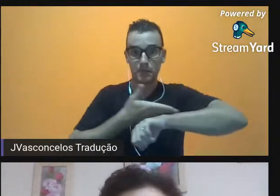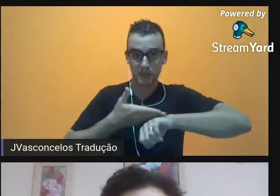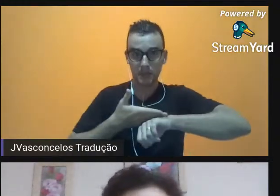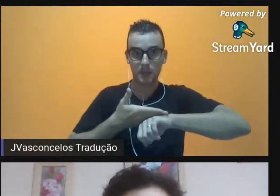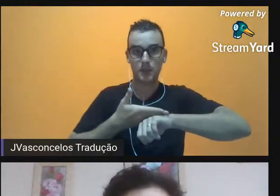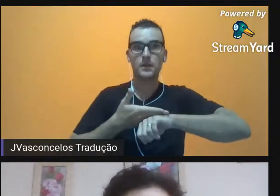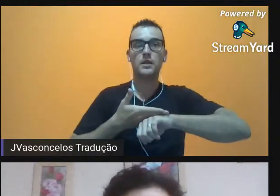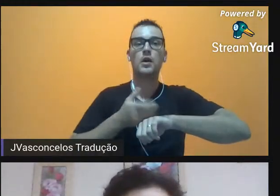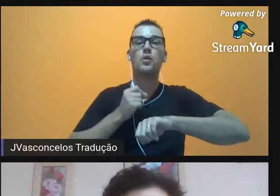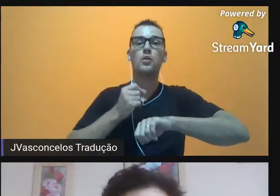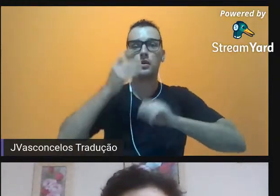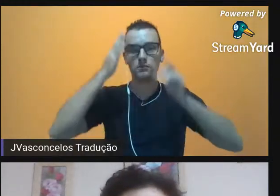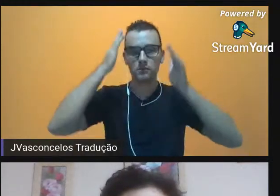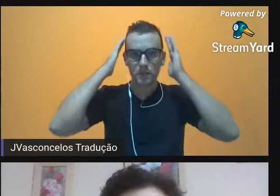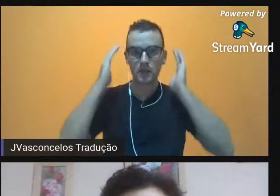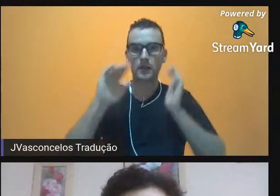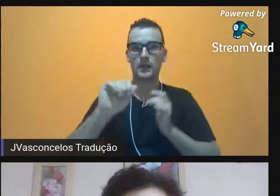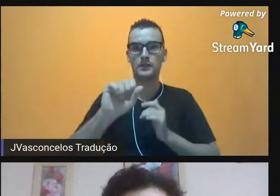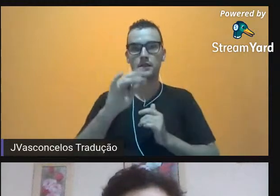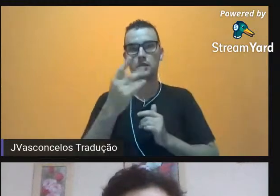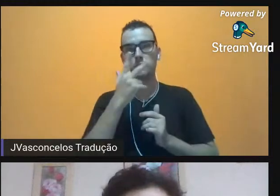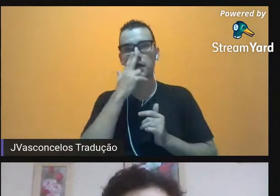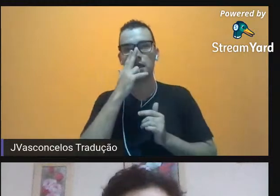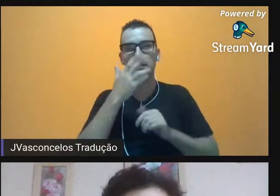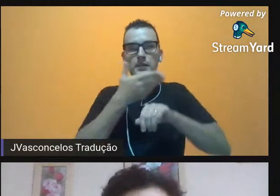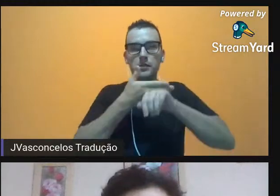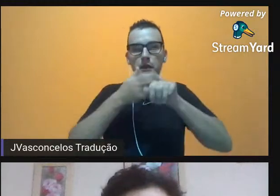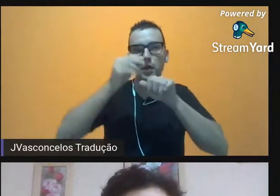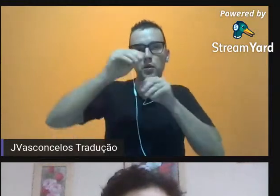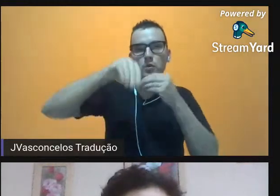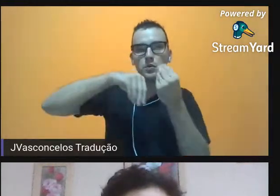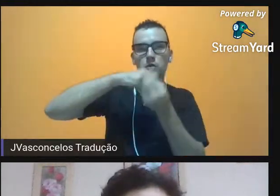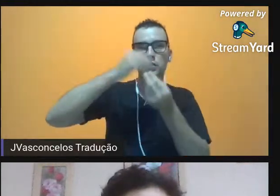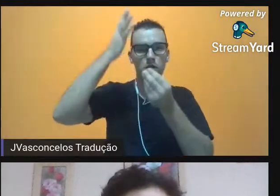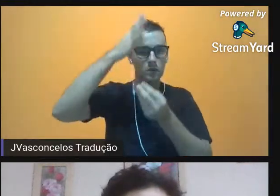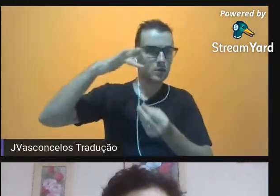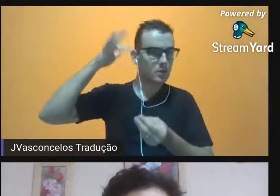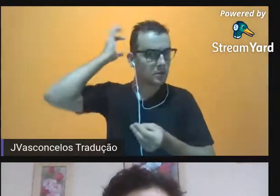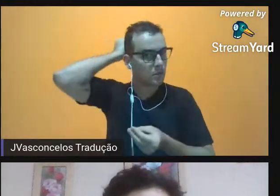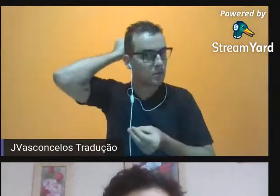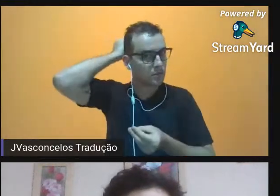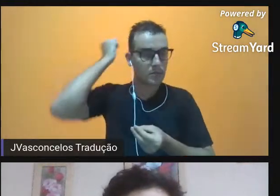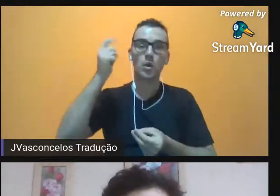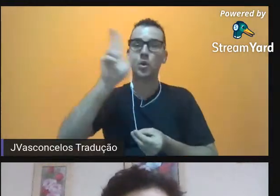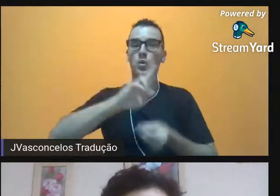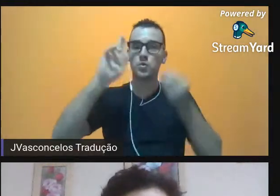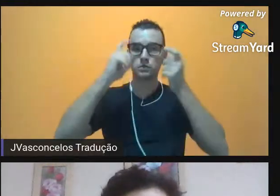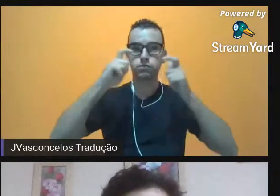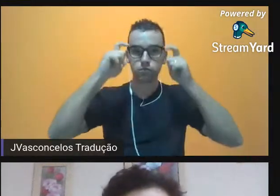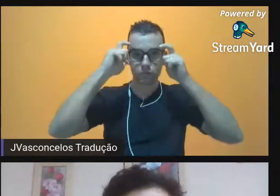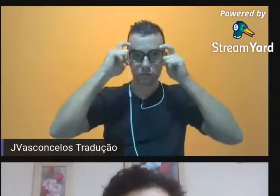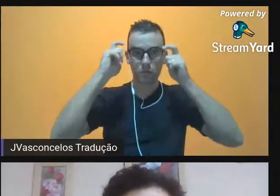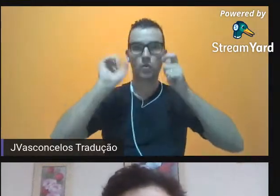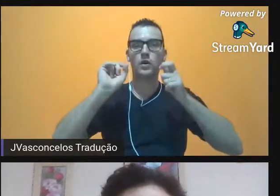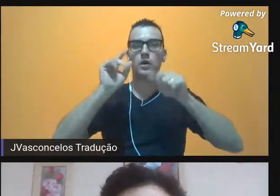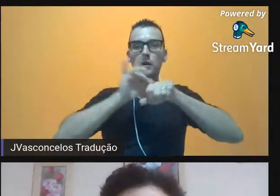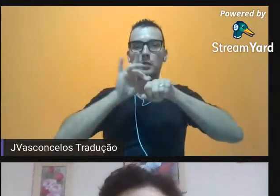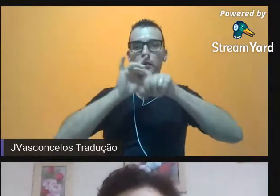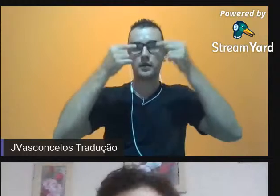cabelos castanhos, um pouco grisalho e está preso em um rabo. Eu uso óculos de armação